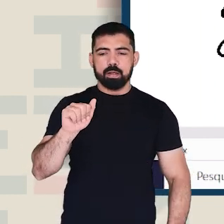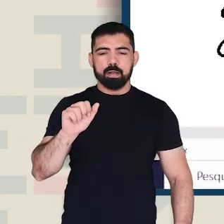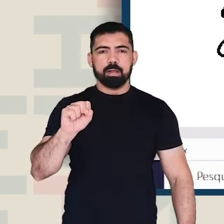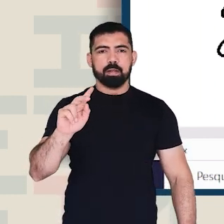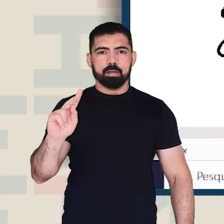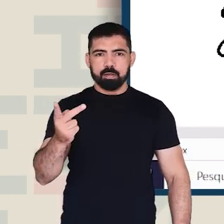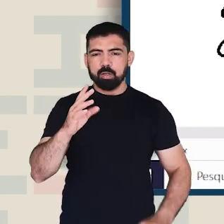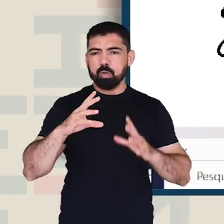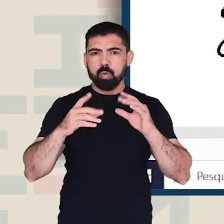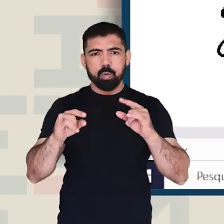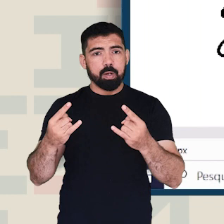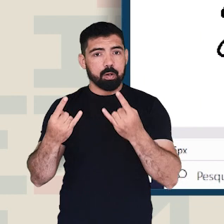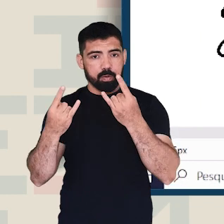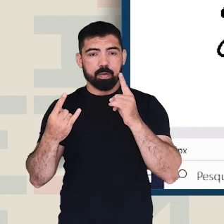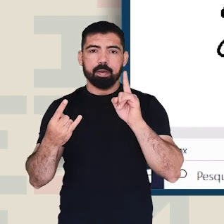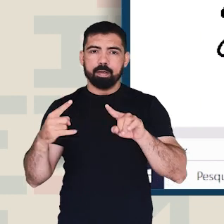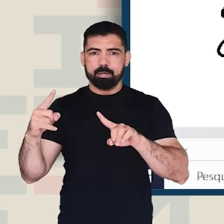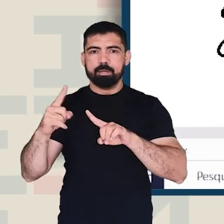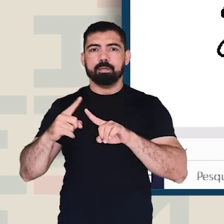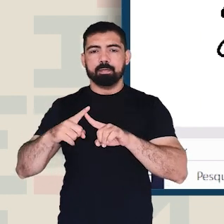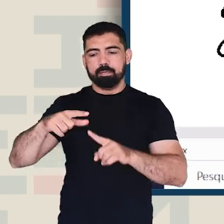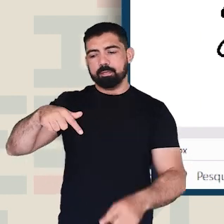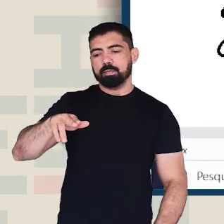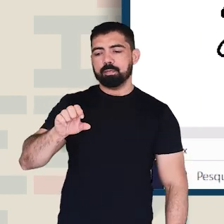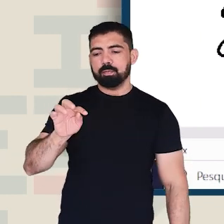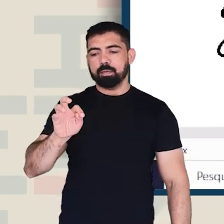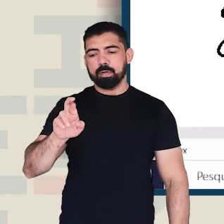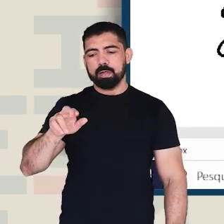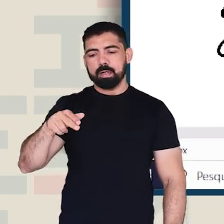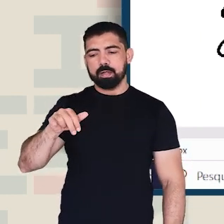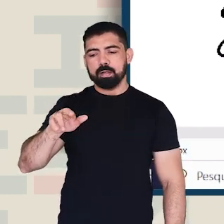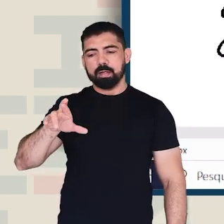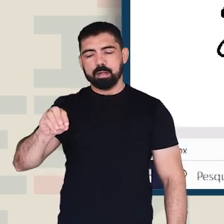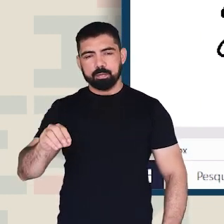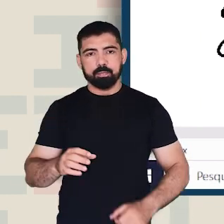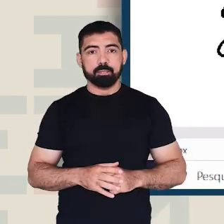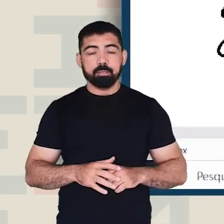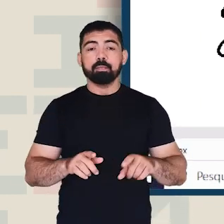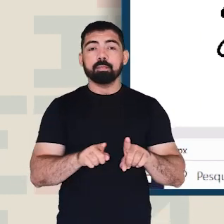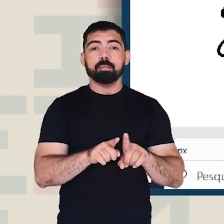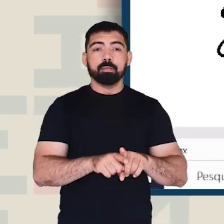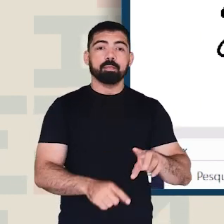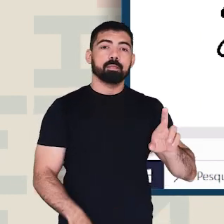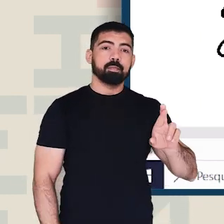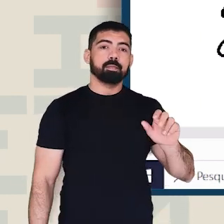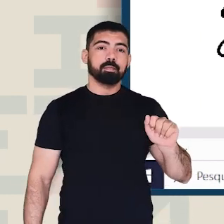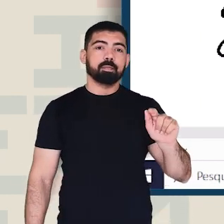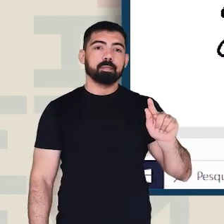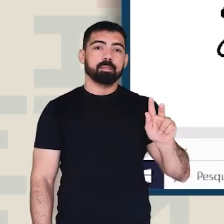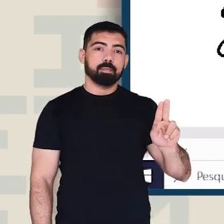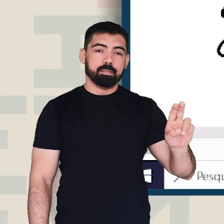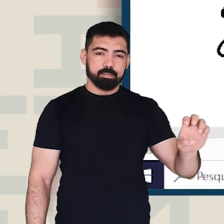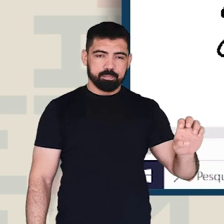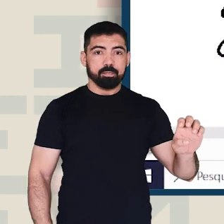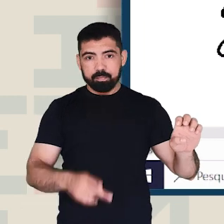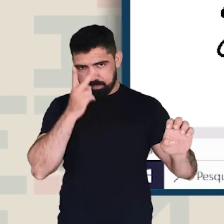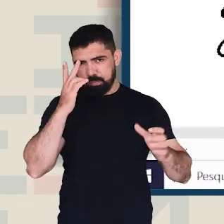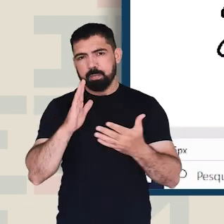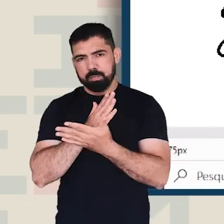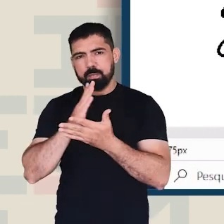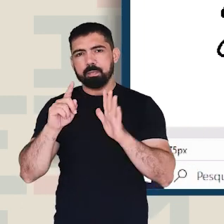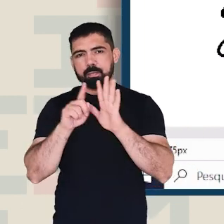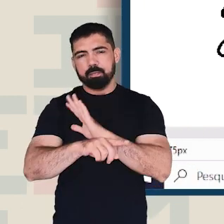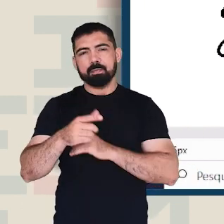que é rock é quaternário. As levadas de reggae, que tem algo, para quem toca reggae, outra vez eu estava dando aula